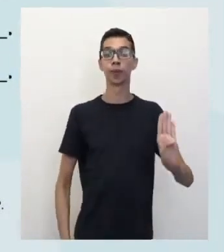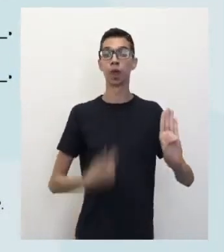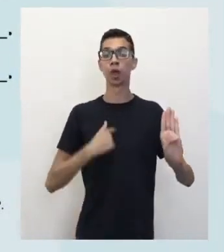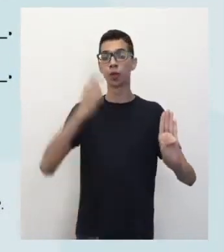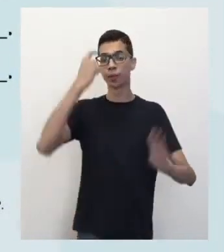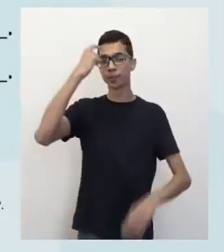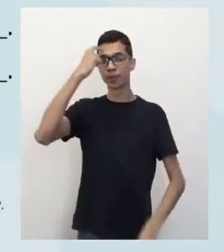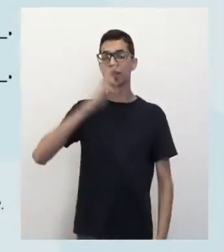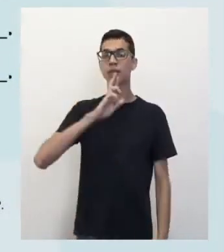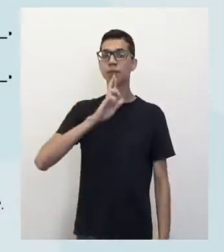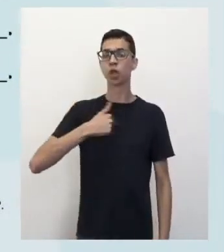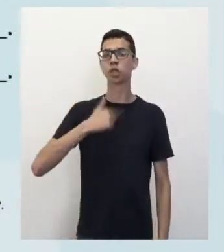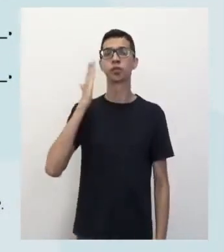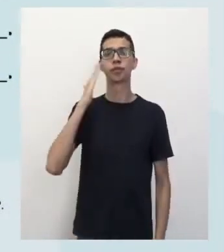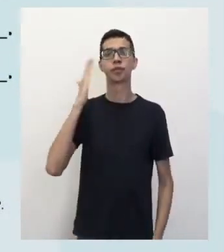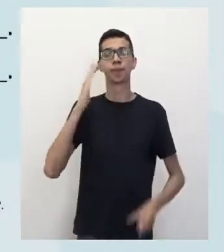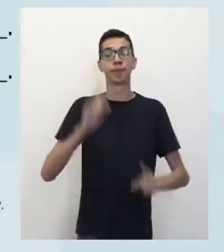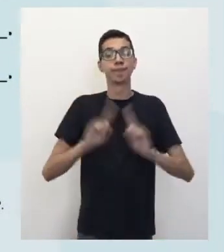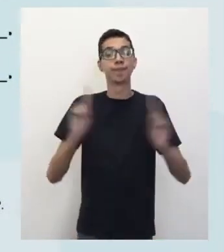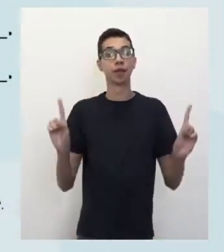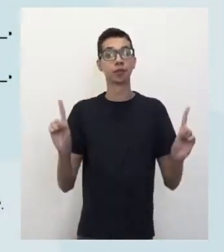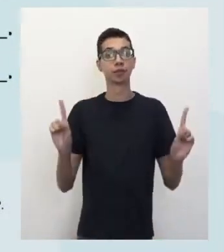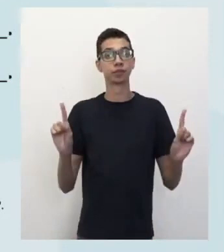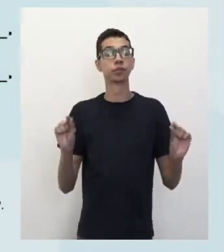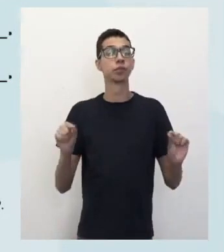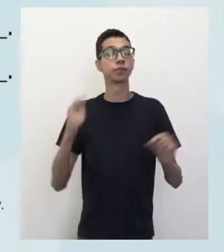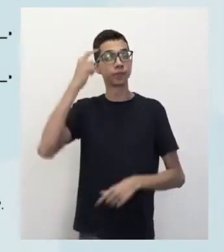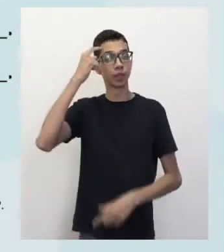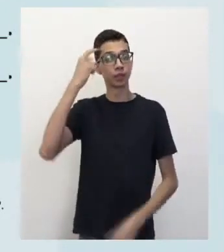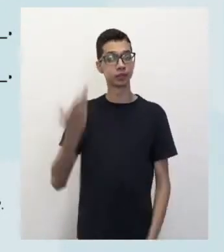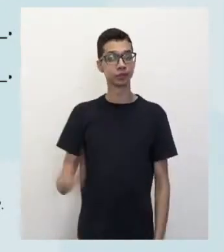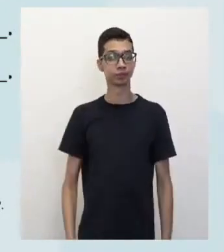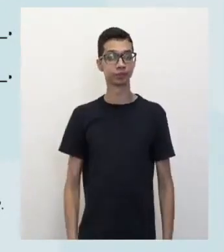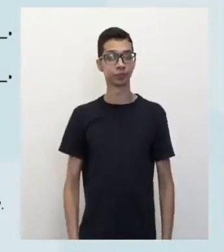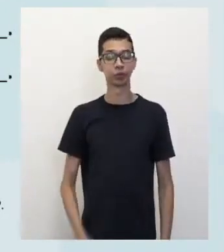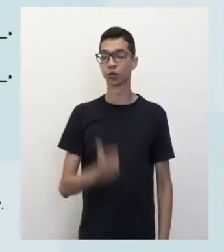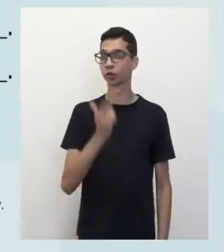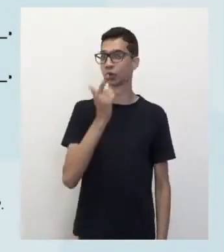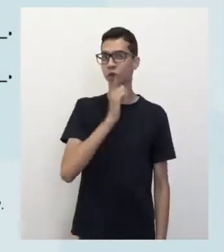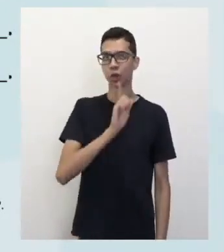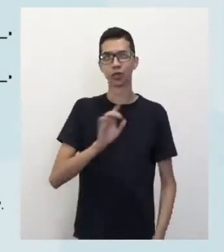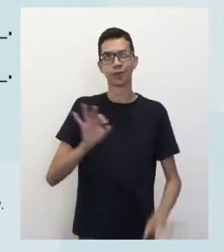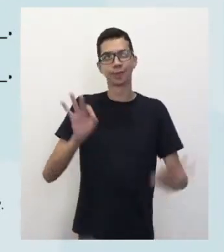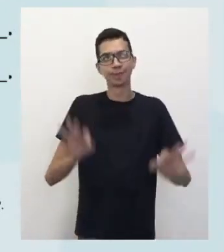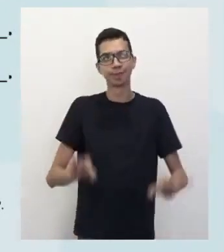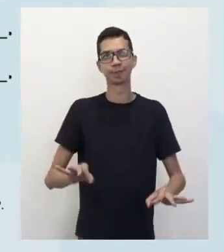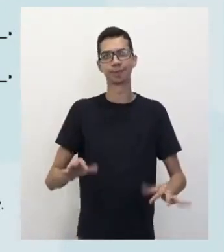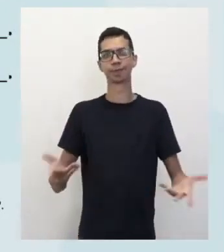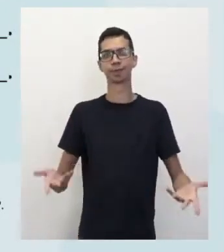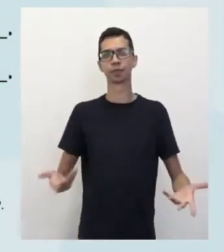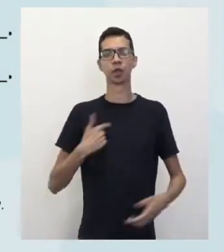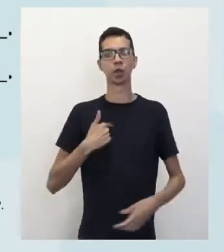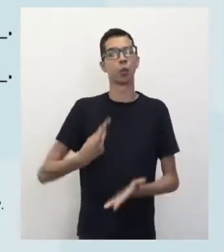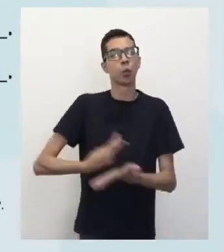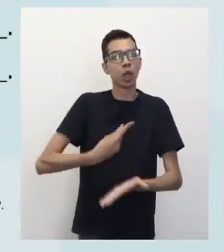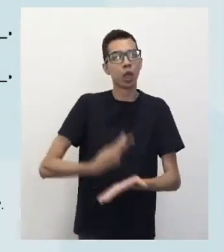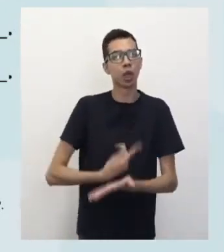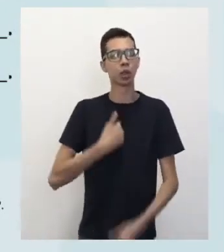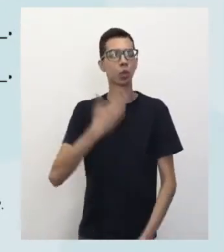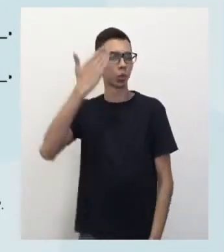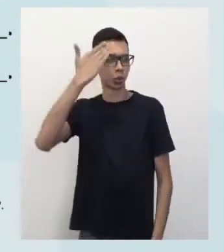sabia a resposta, mas esse mais dá a ideia que não chegou do jeito que queria. Mas errei, mas não entendi, que é o que eles colocaram